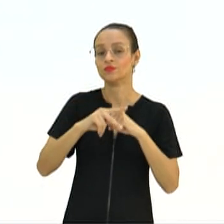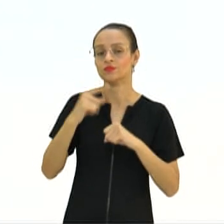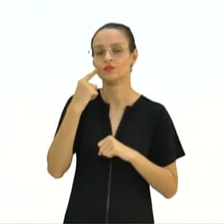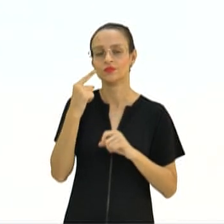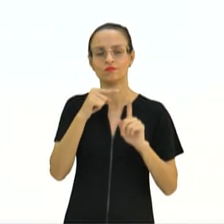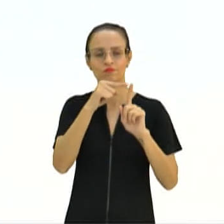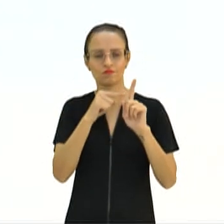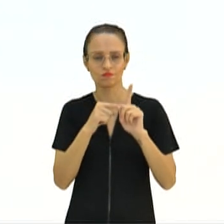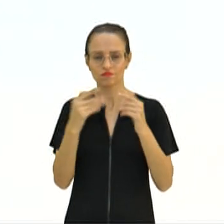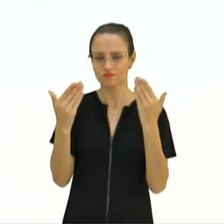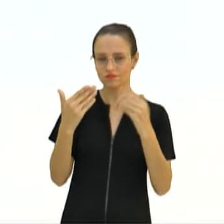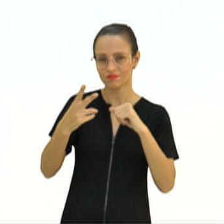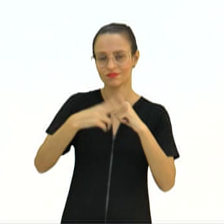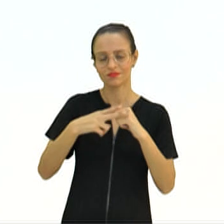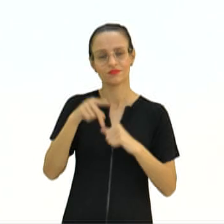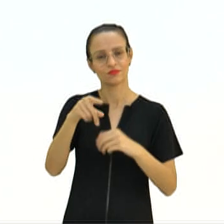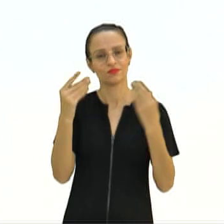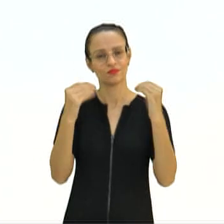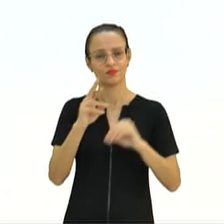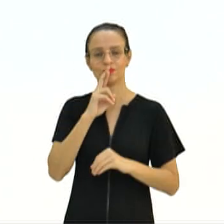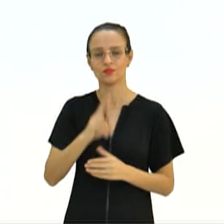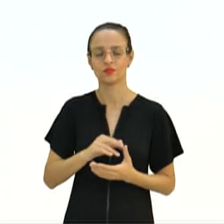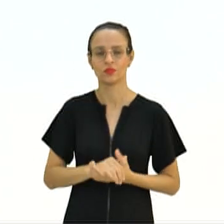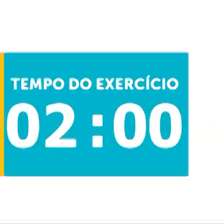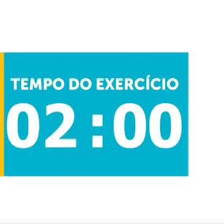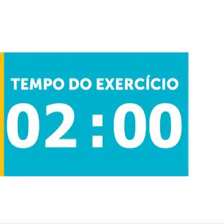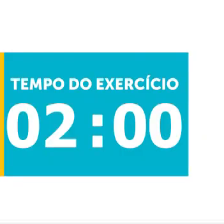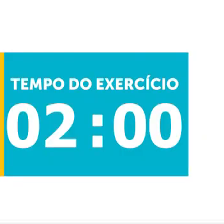posição em relação ao verbo e classifique.